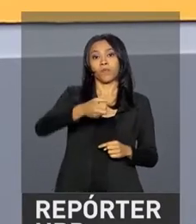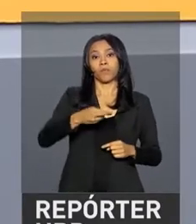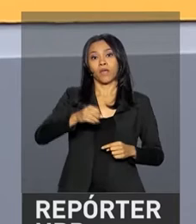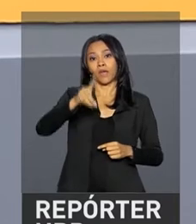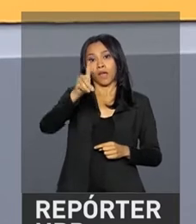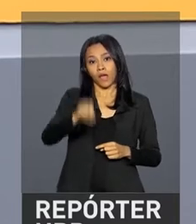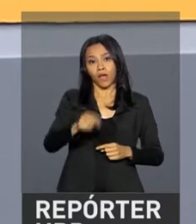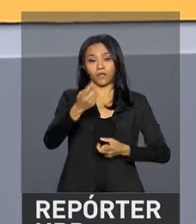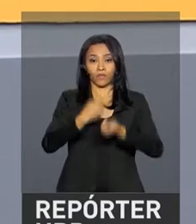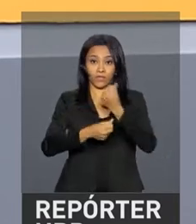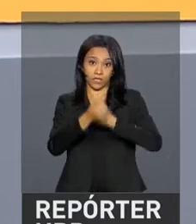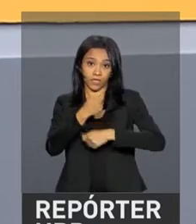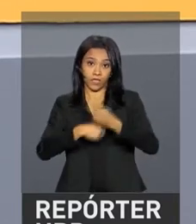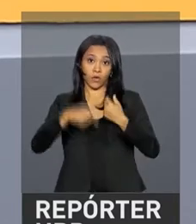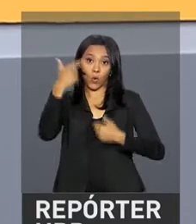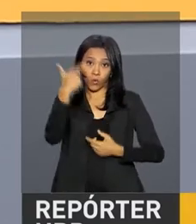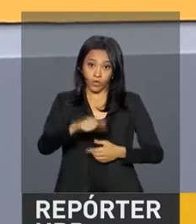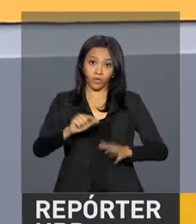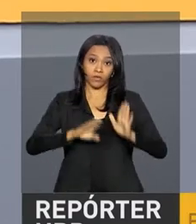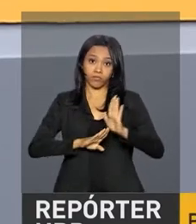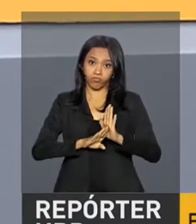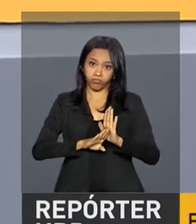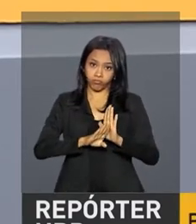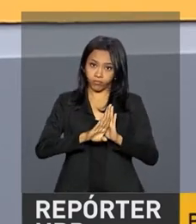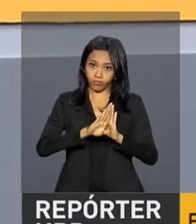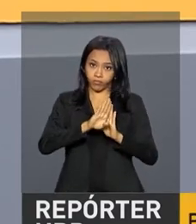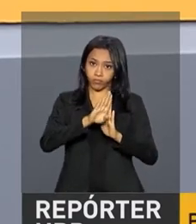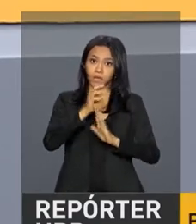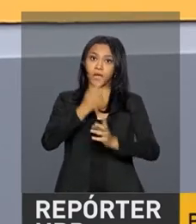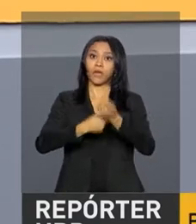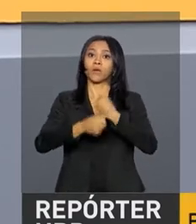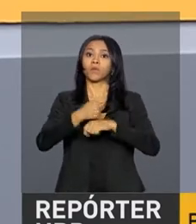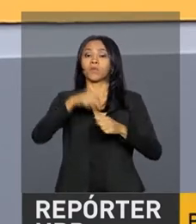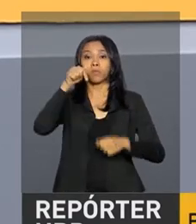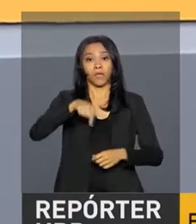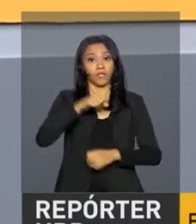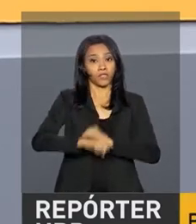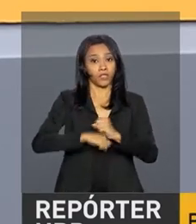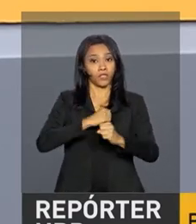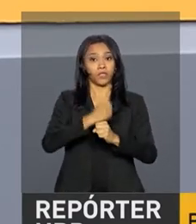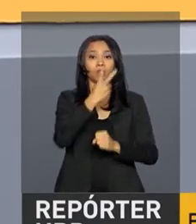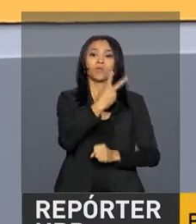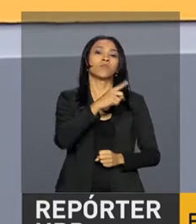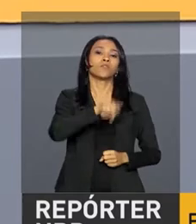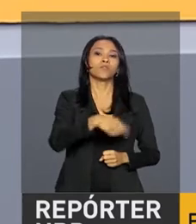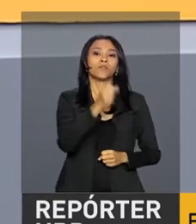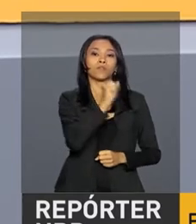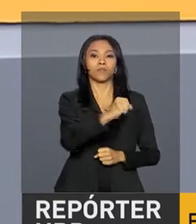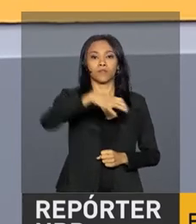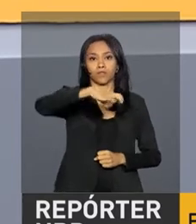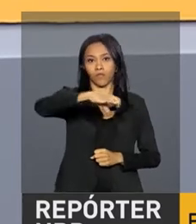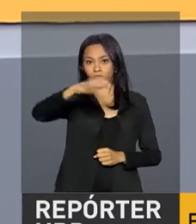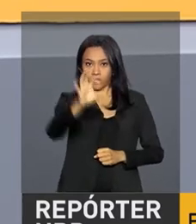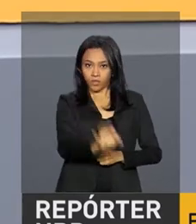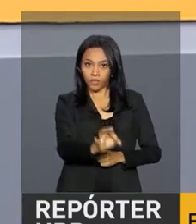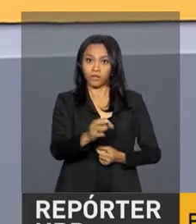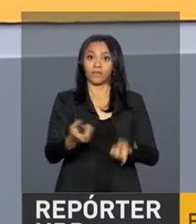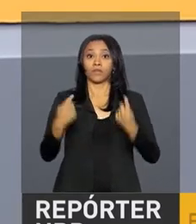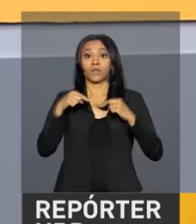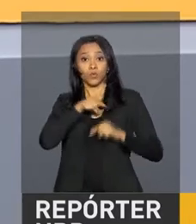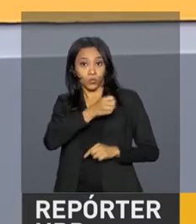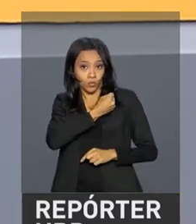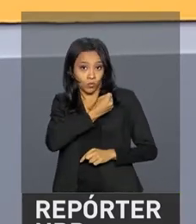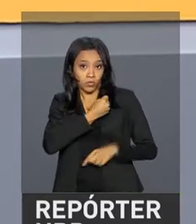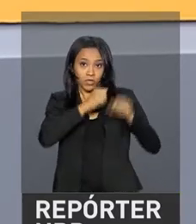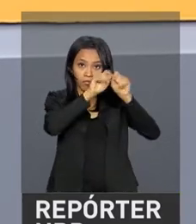uma vez a estimativa de crescimento da economia neste ano desta vez para 2,89 por cento os números estão no